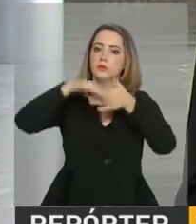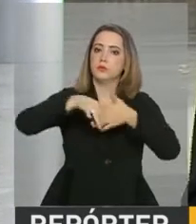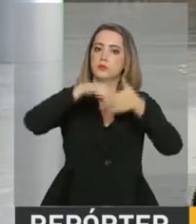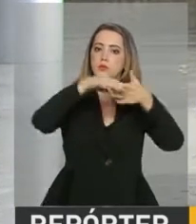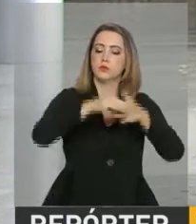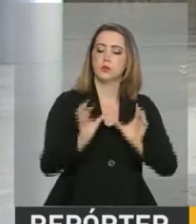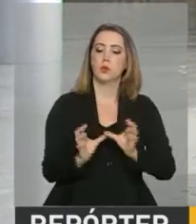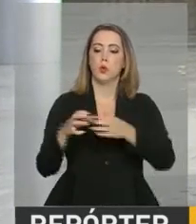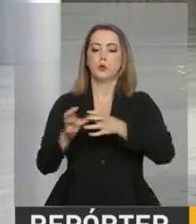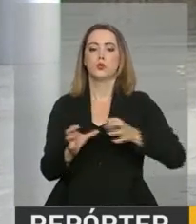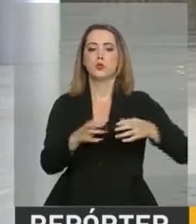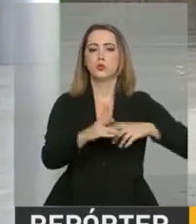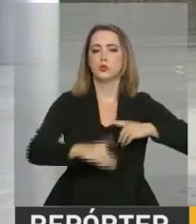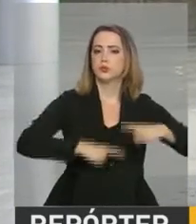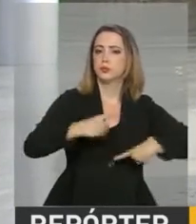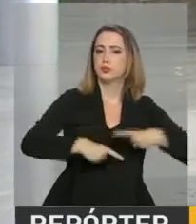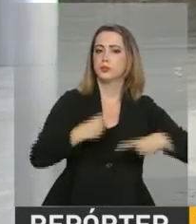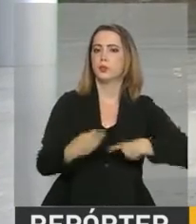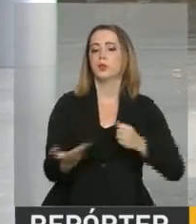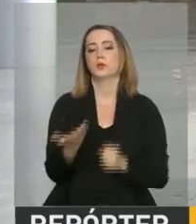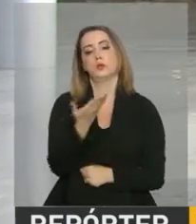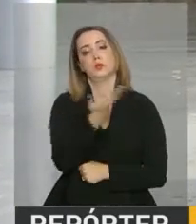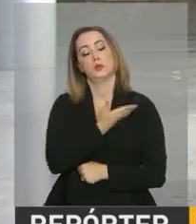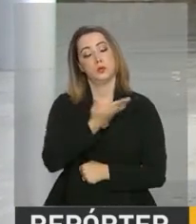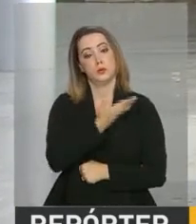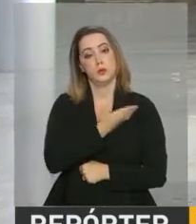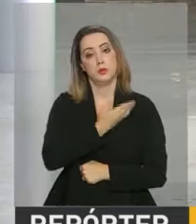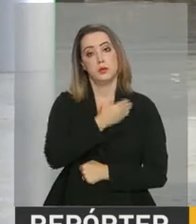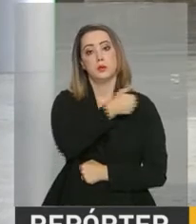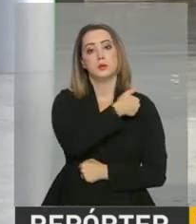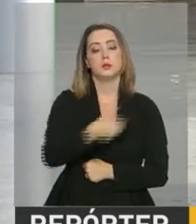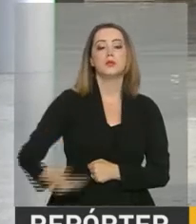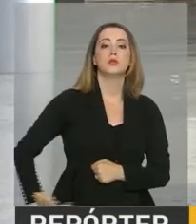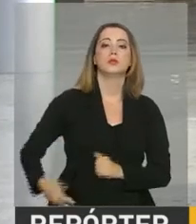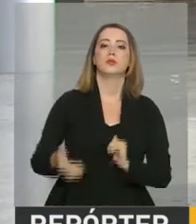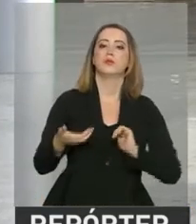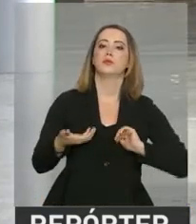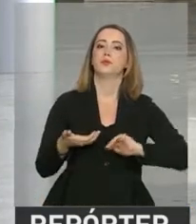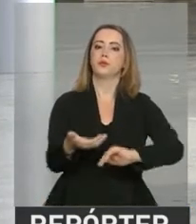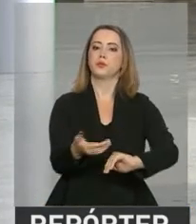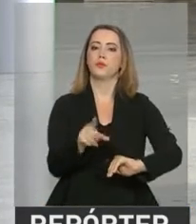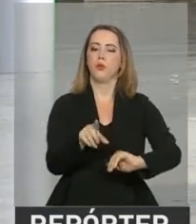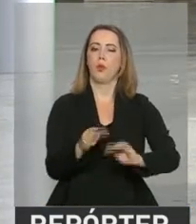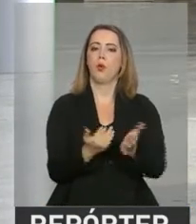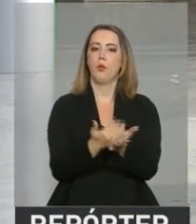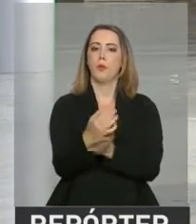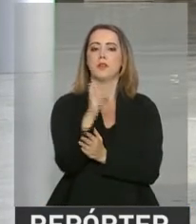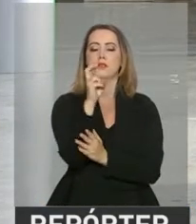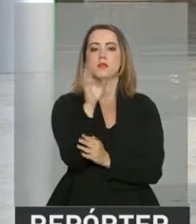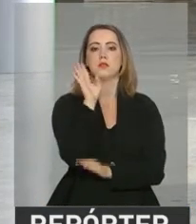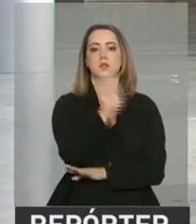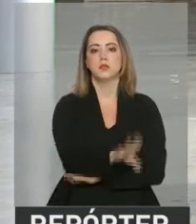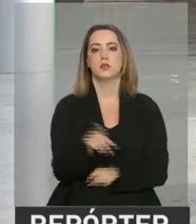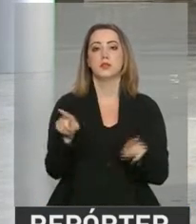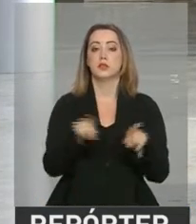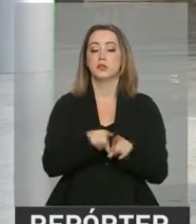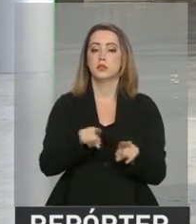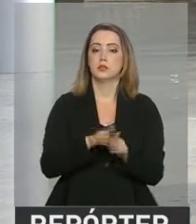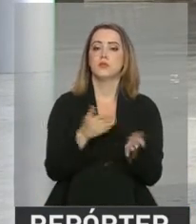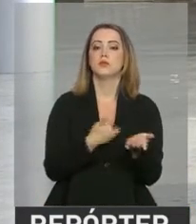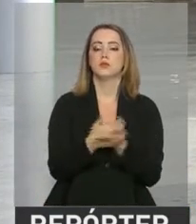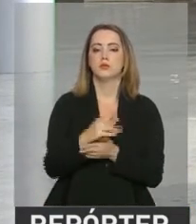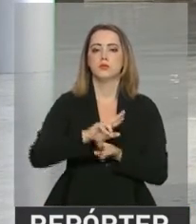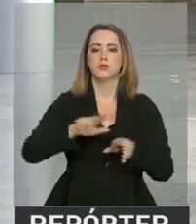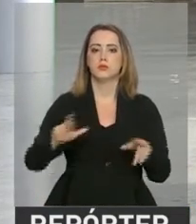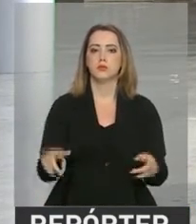base aliada do governo no congresso nacional está prevista para começar às cinco horas da tarde e também vai contar